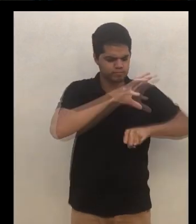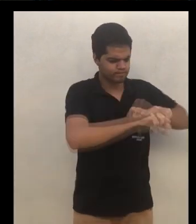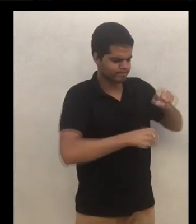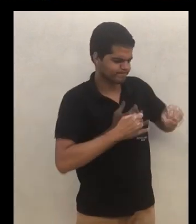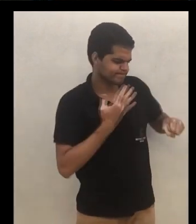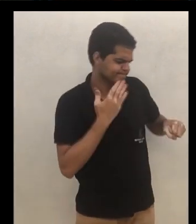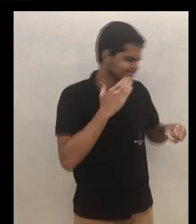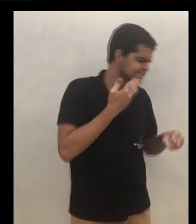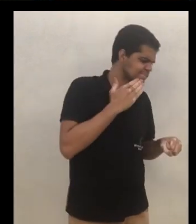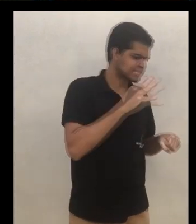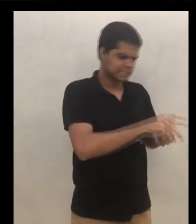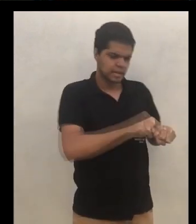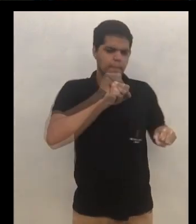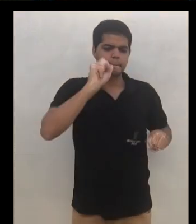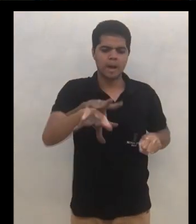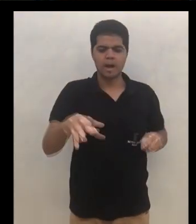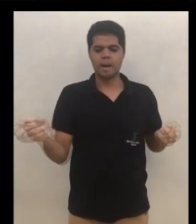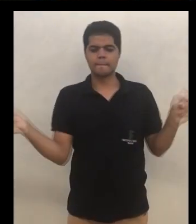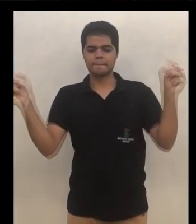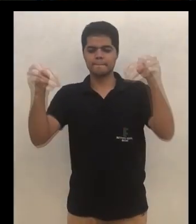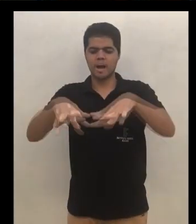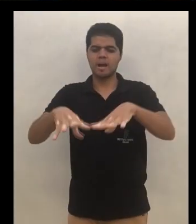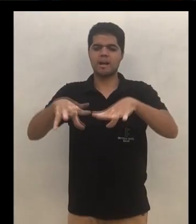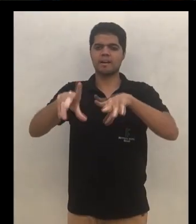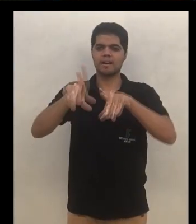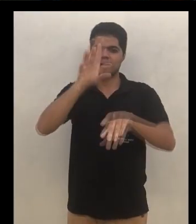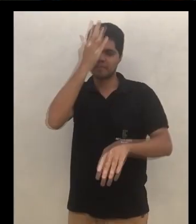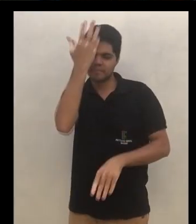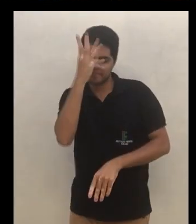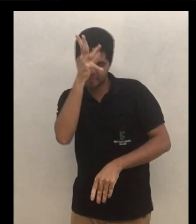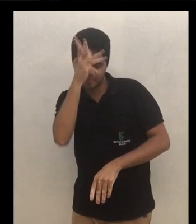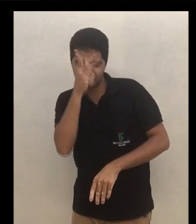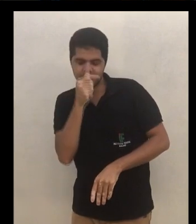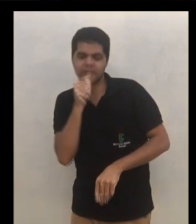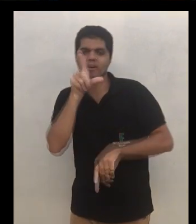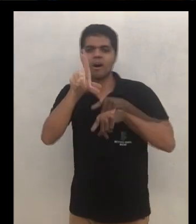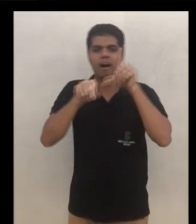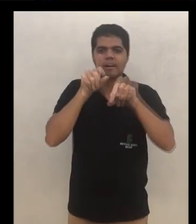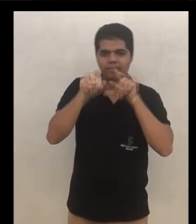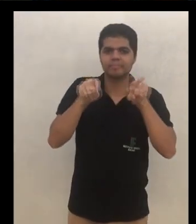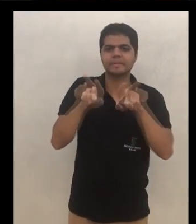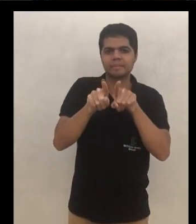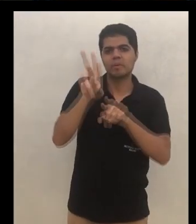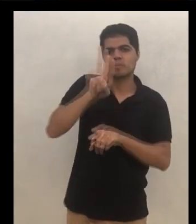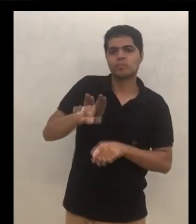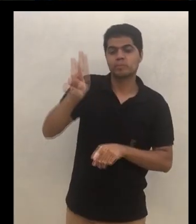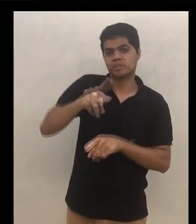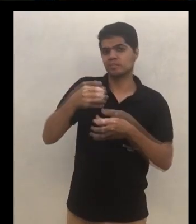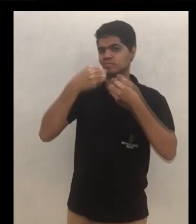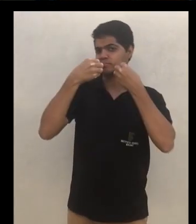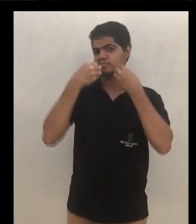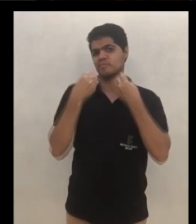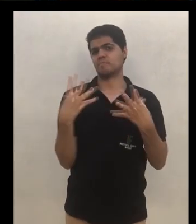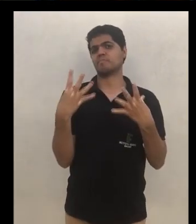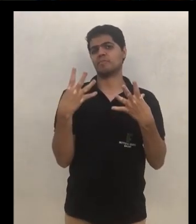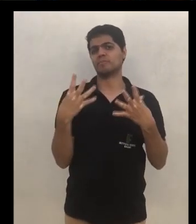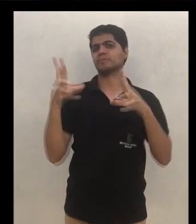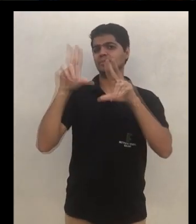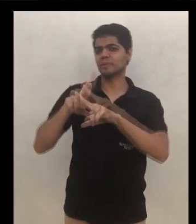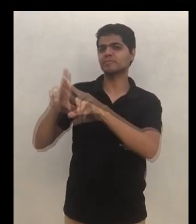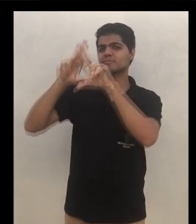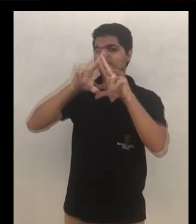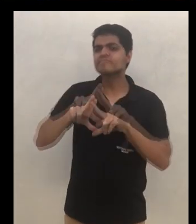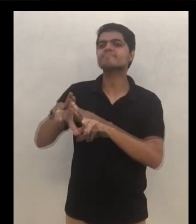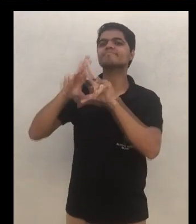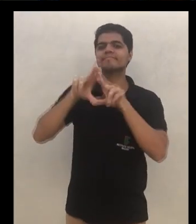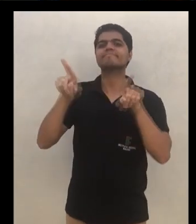ser vendidos vai para o aviário e a cama de frango volta para a horta. Então, é muito bom, né, e é sustentável